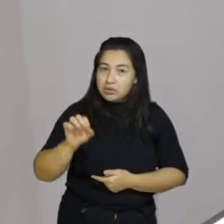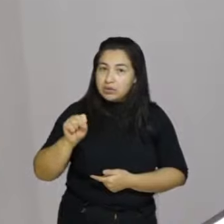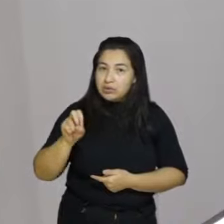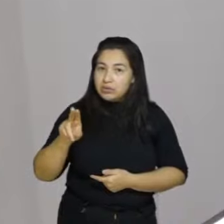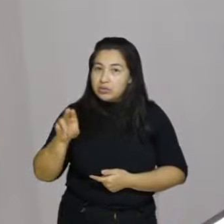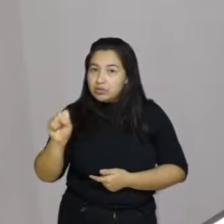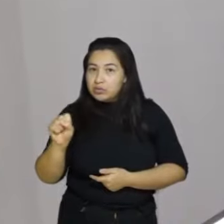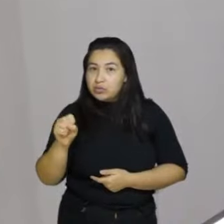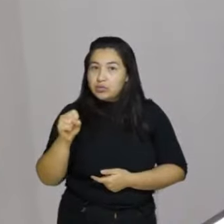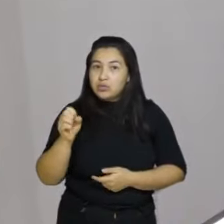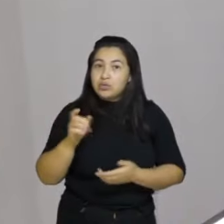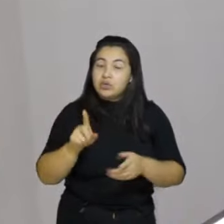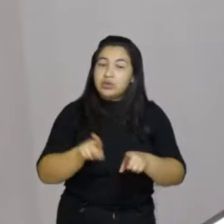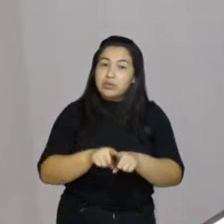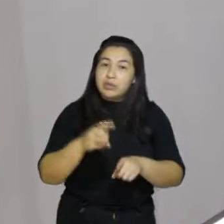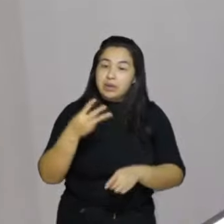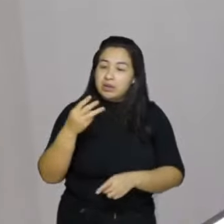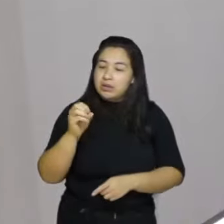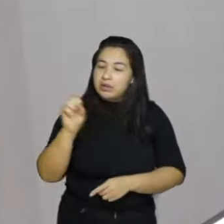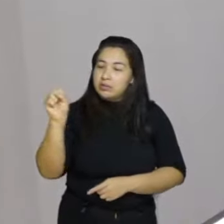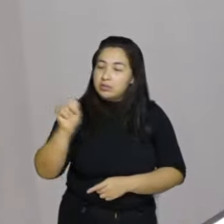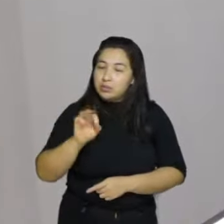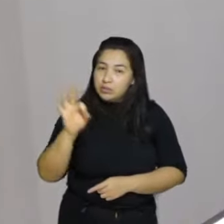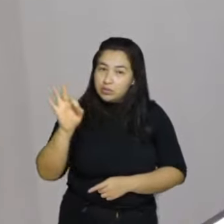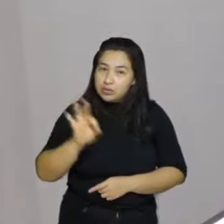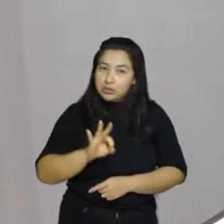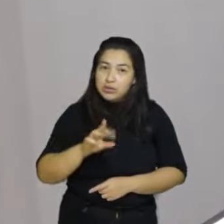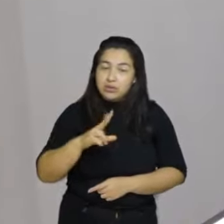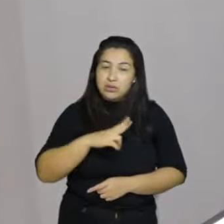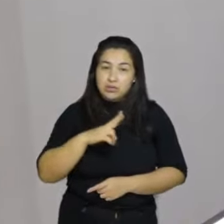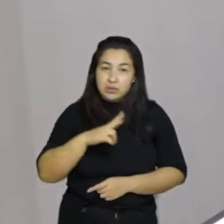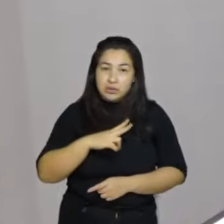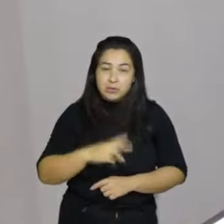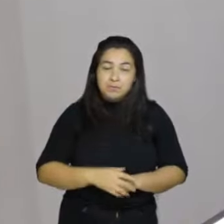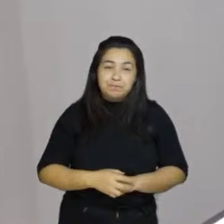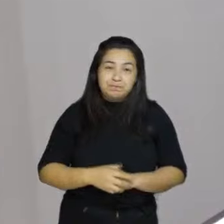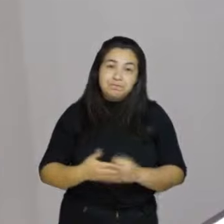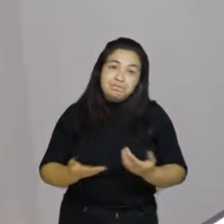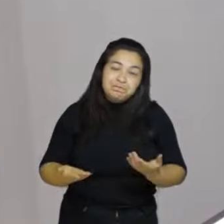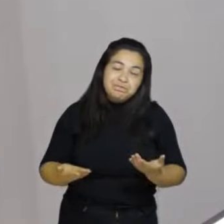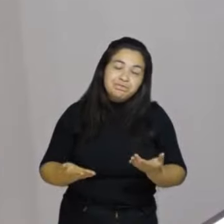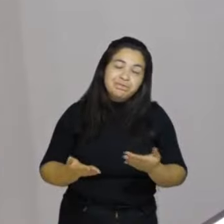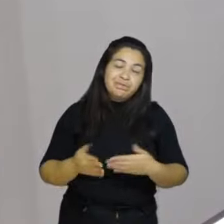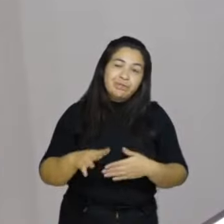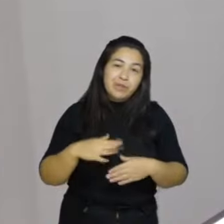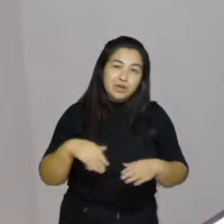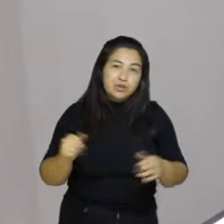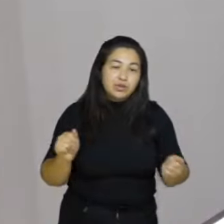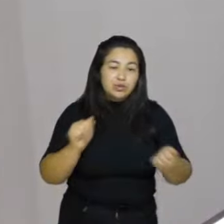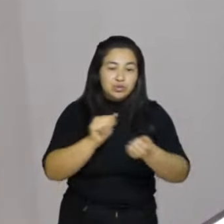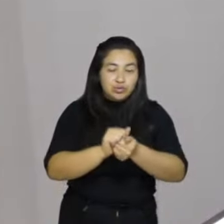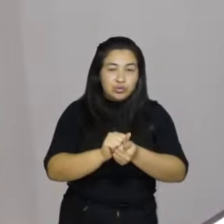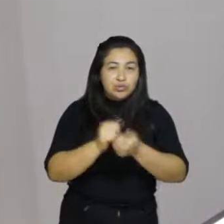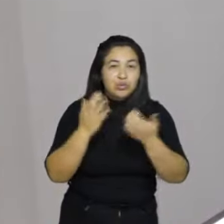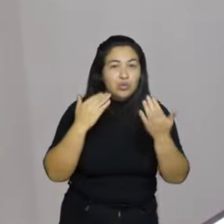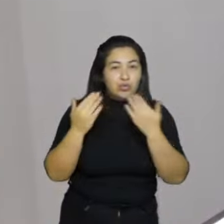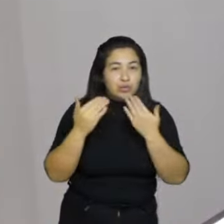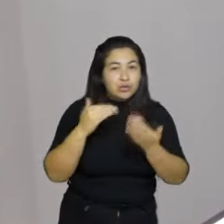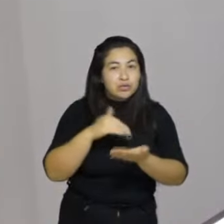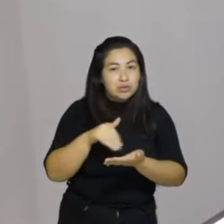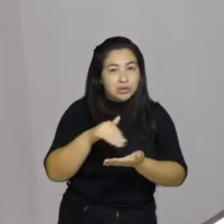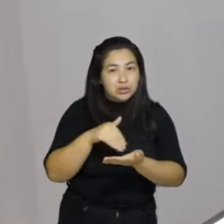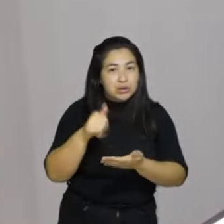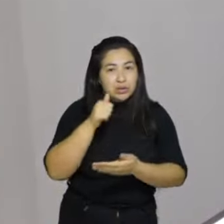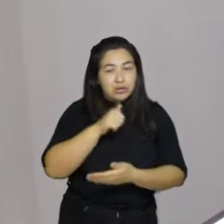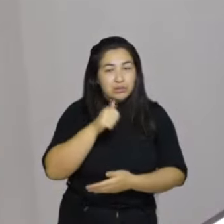particular também tem a parte que é conveniada então a gente eh recebeu com muita alegria a secretária e também que ela